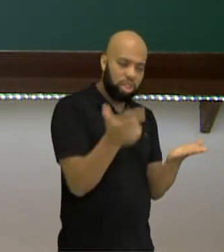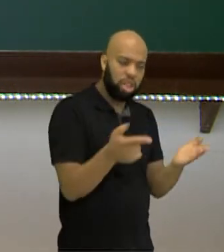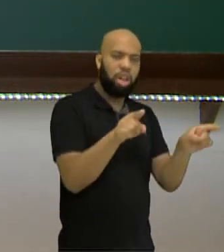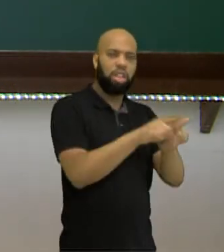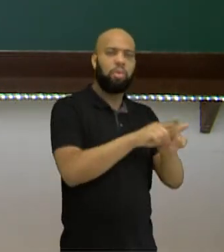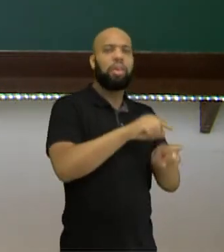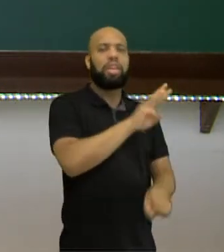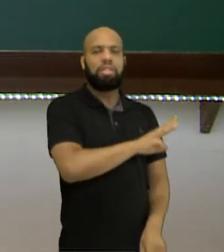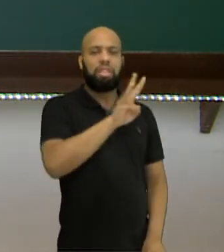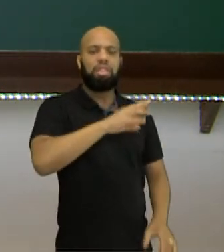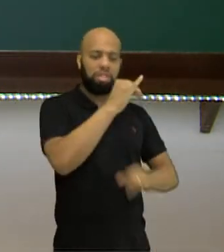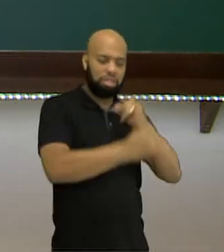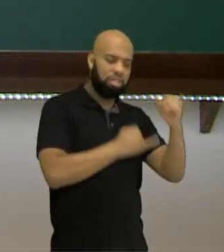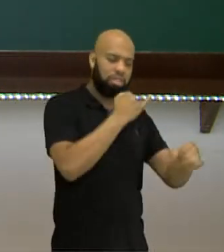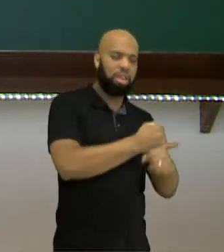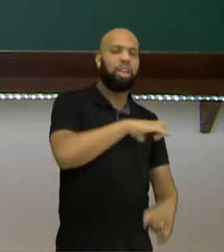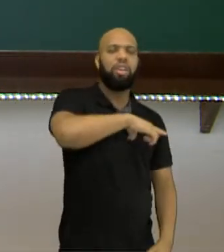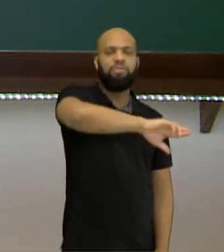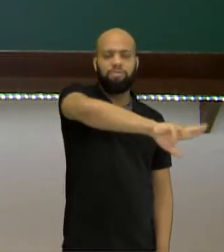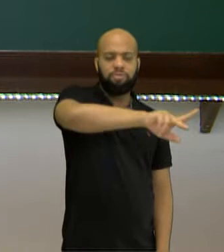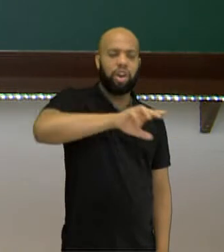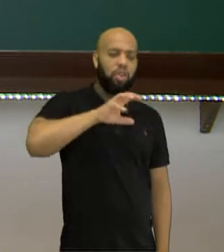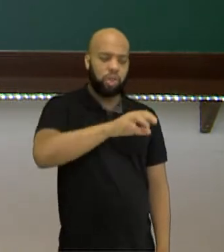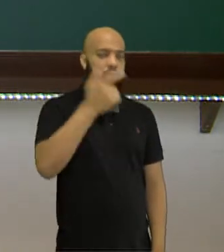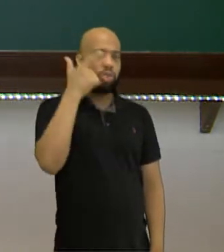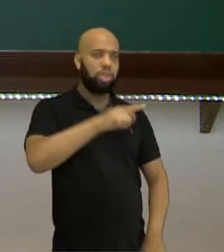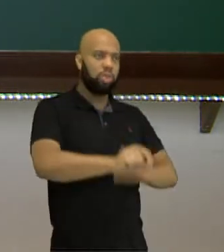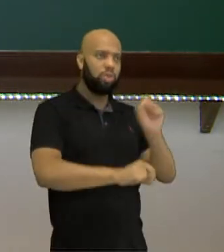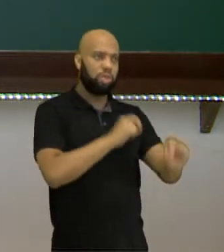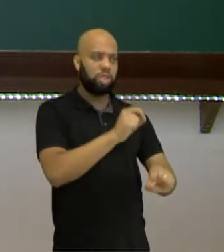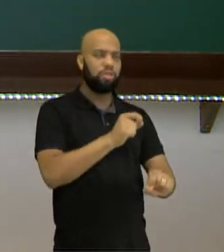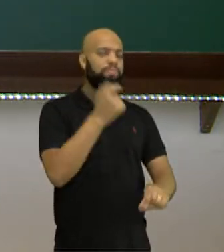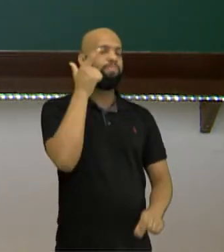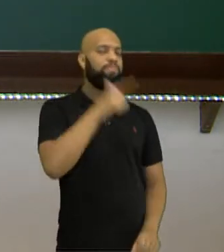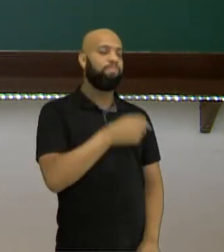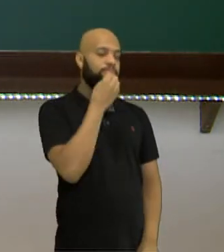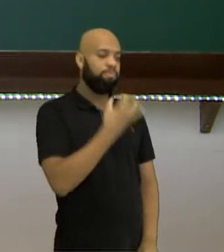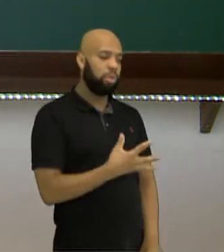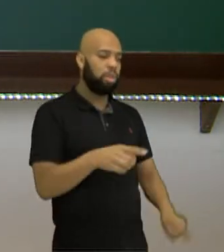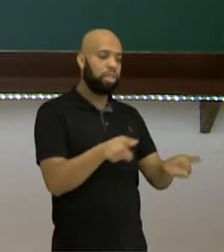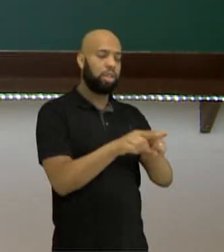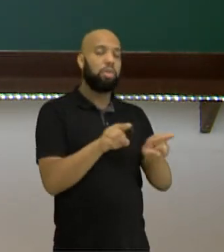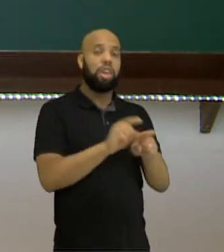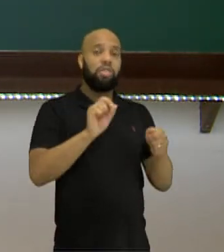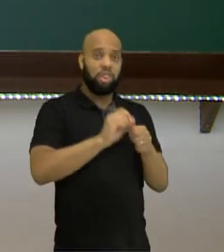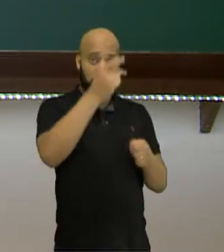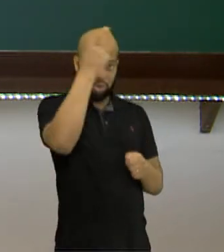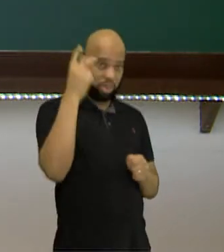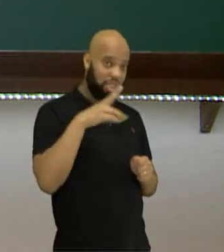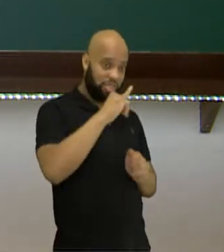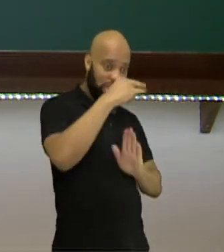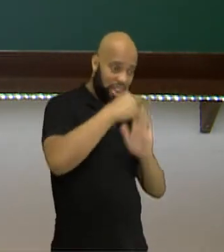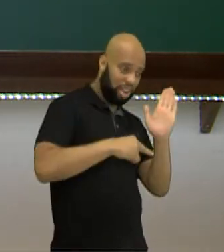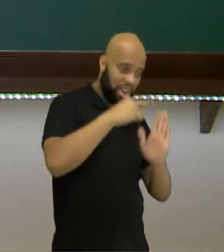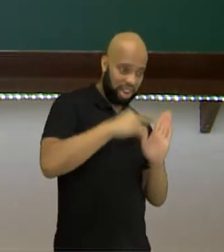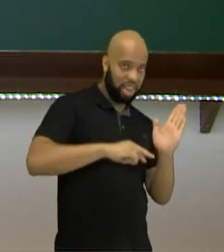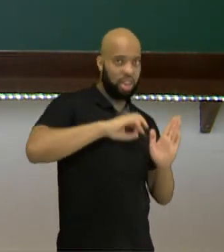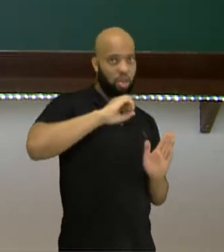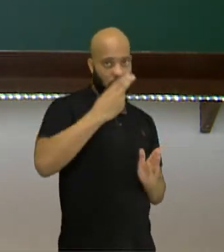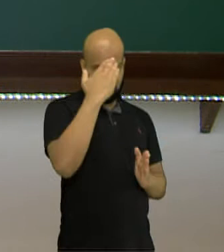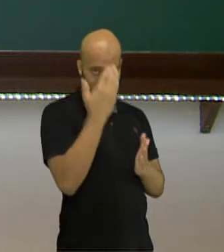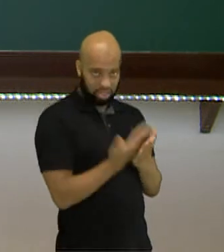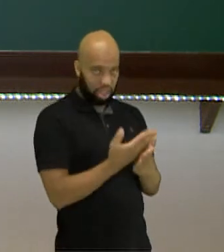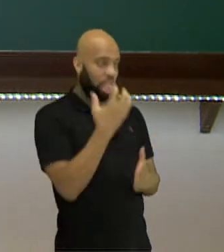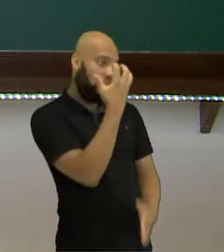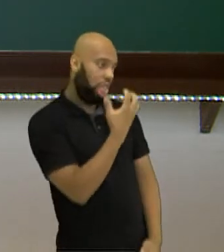blogs da internet tudo isso aí só que eu tenho o devido sucesso e o convencimento eu preciso ter uma boa